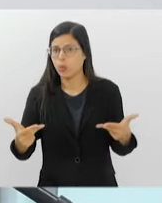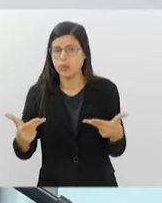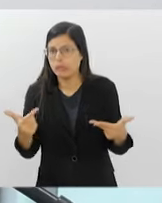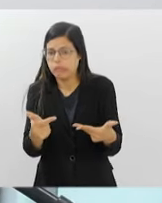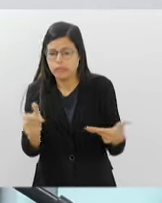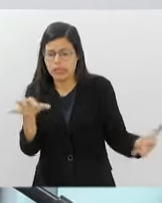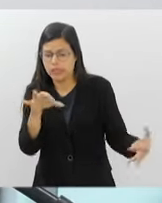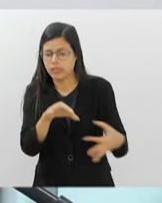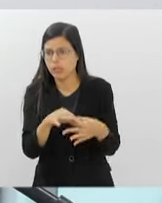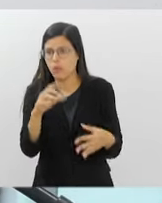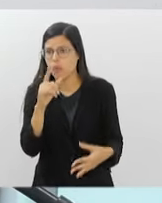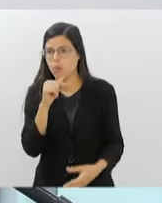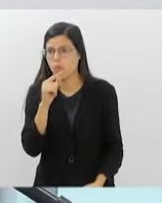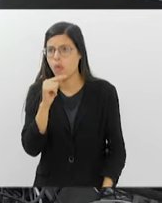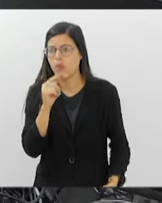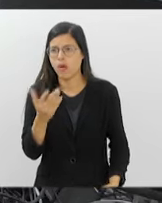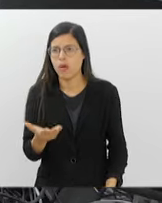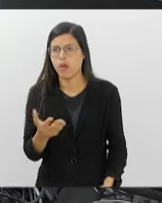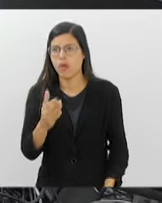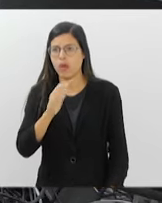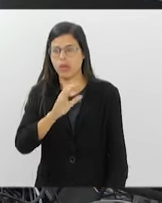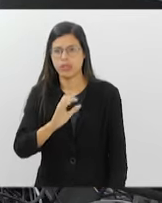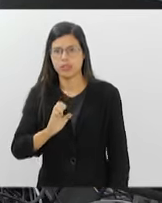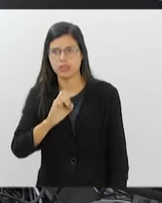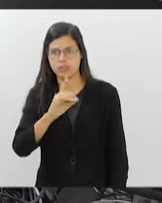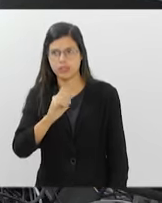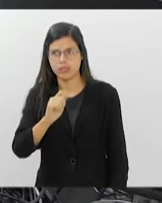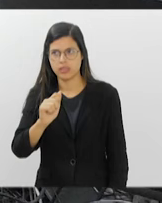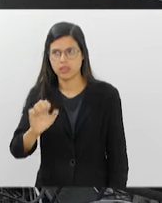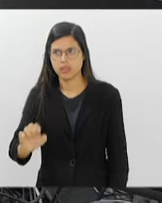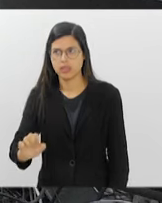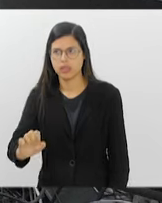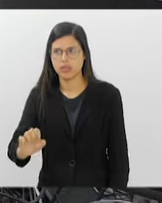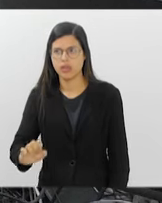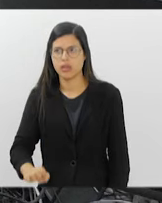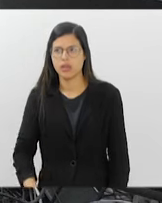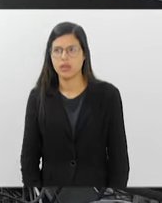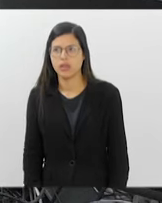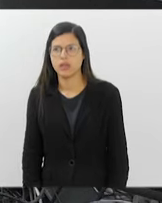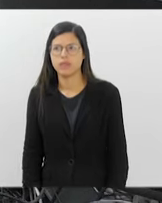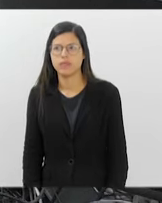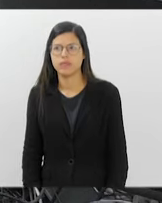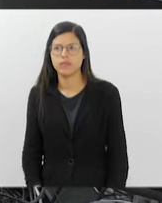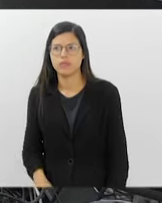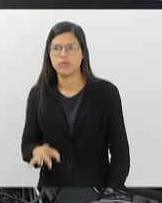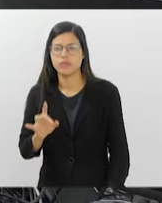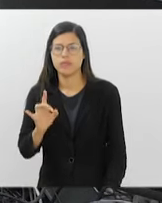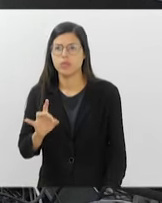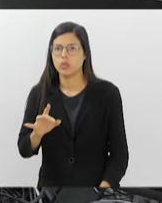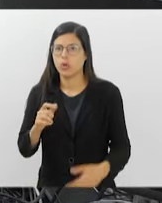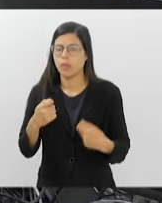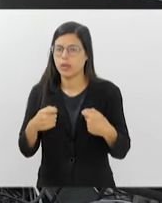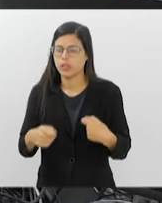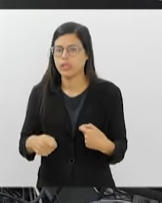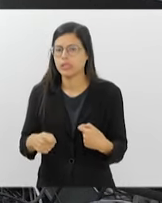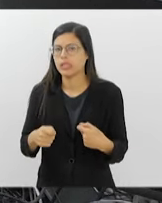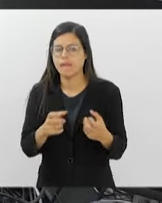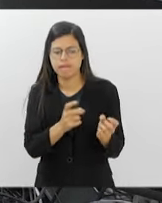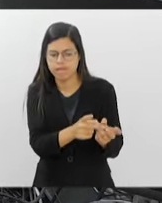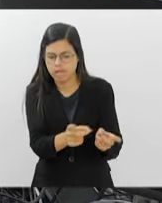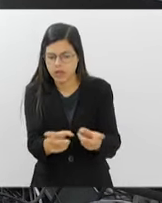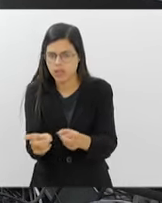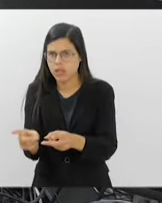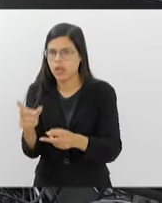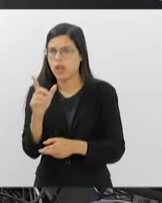me conste a cedai compete a cedai e a captação de água e a venda de água pras